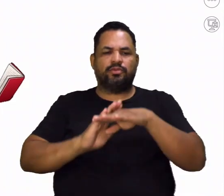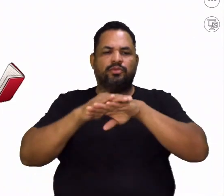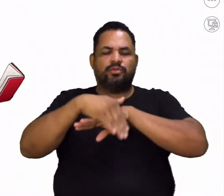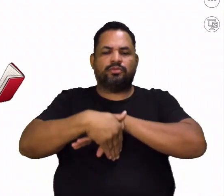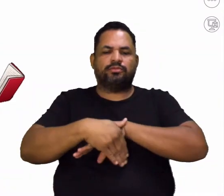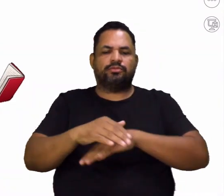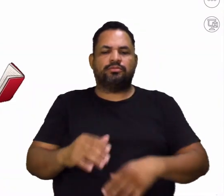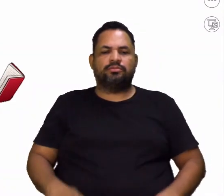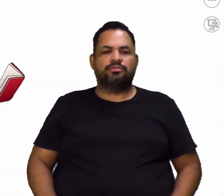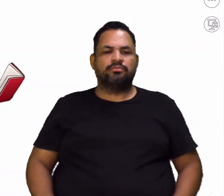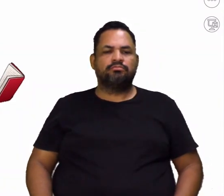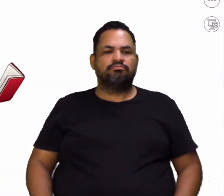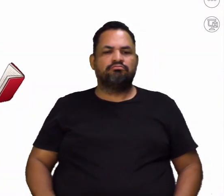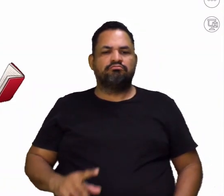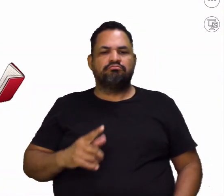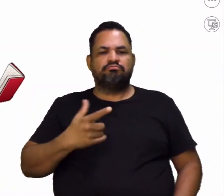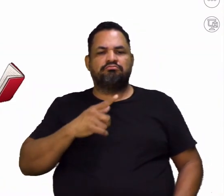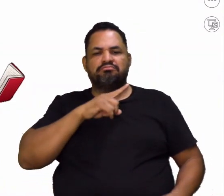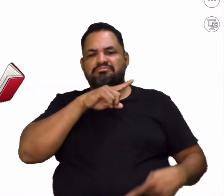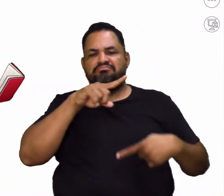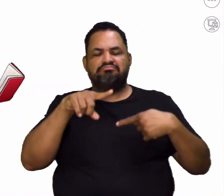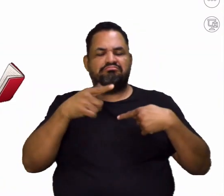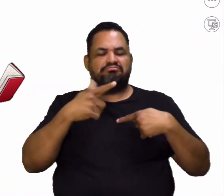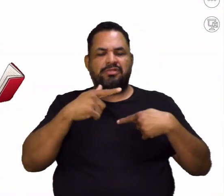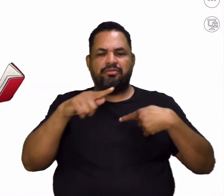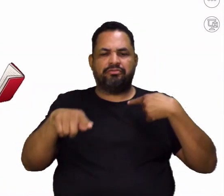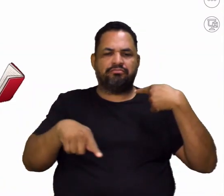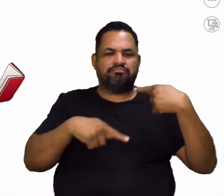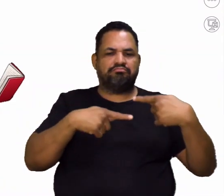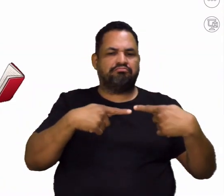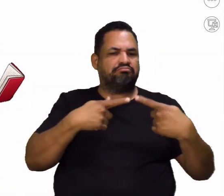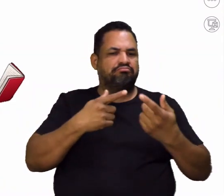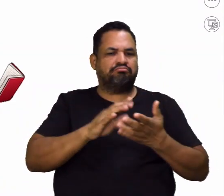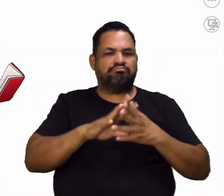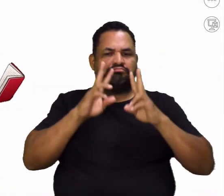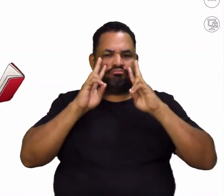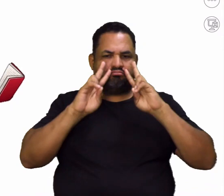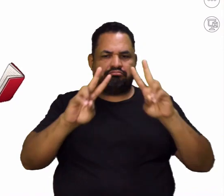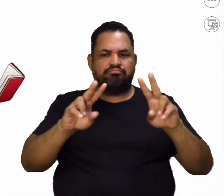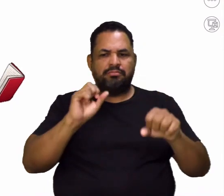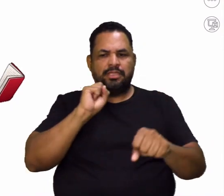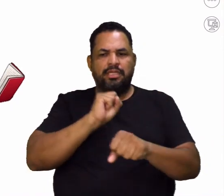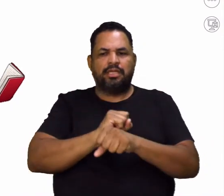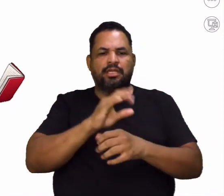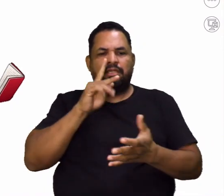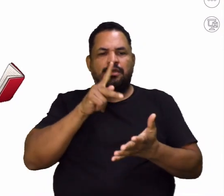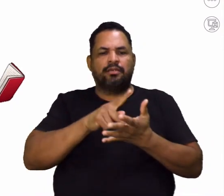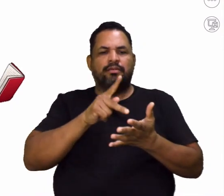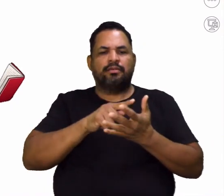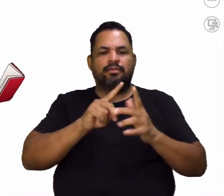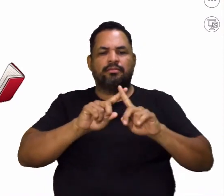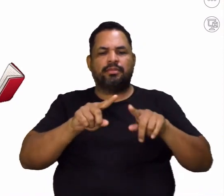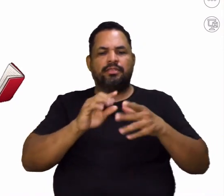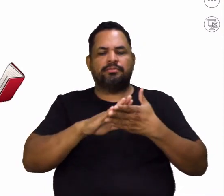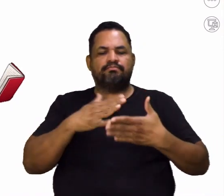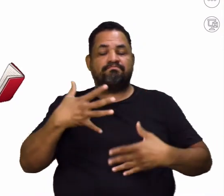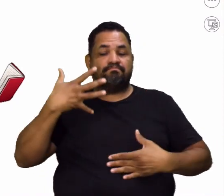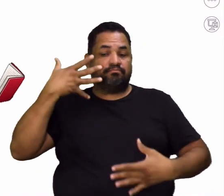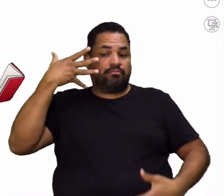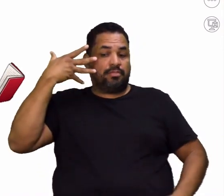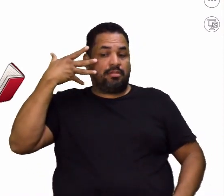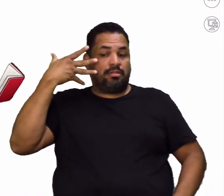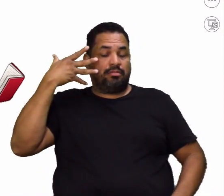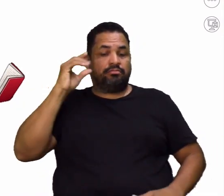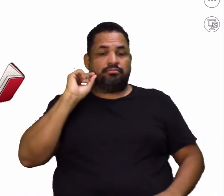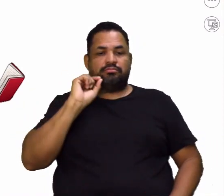não interessa a visão objetiva estática da realidade mas as impressões perante